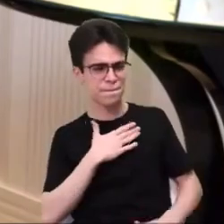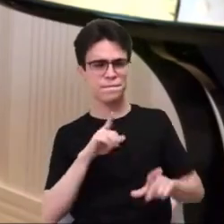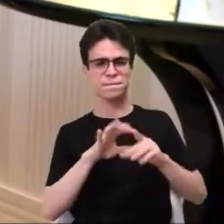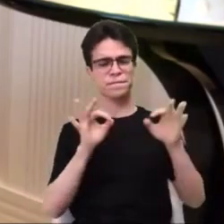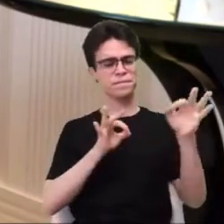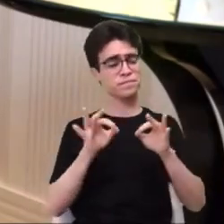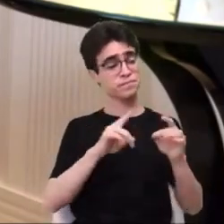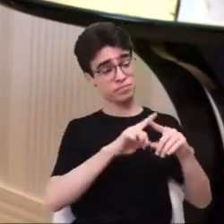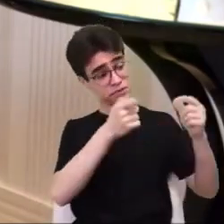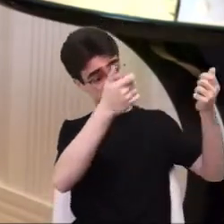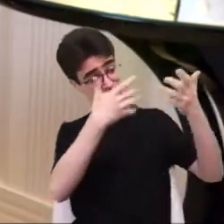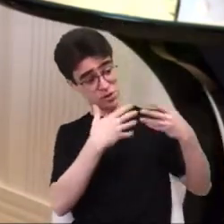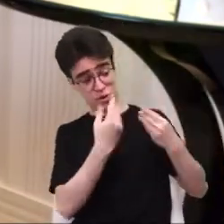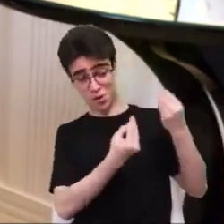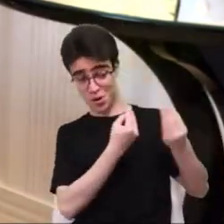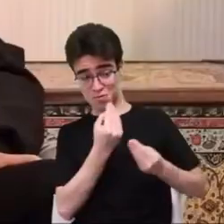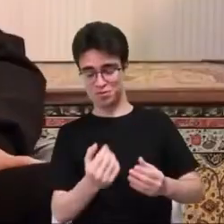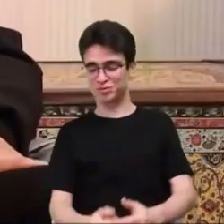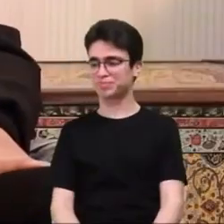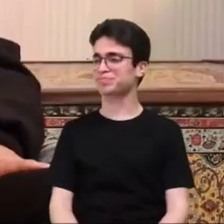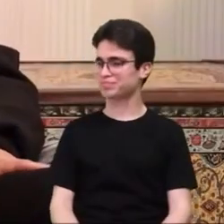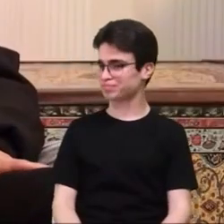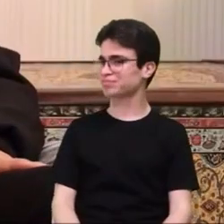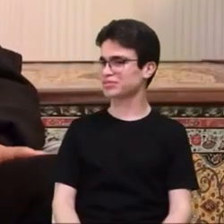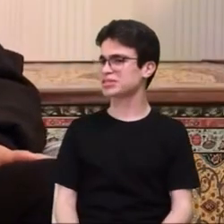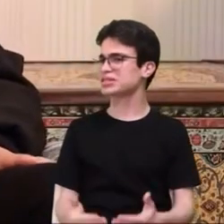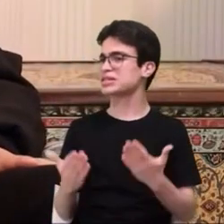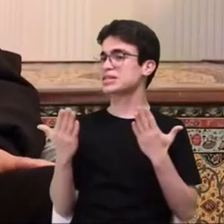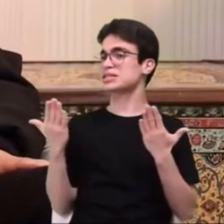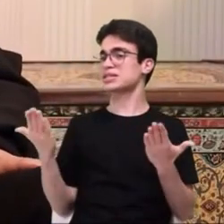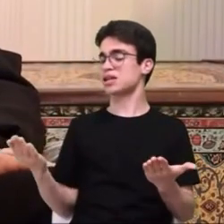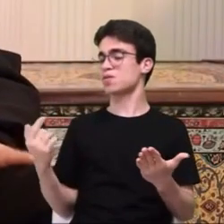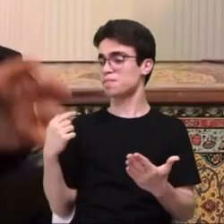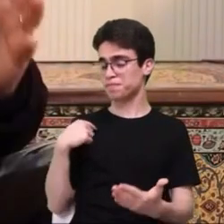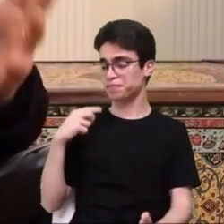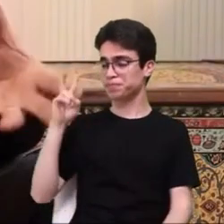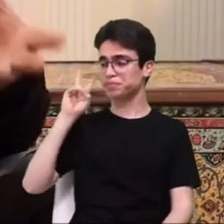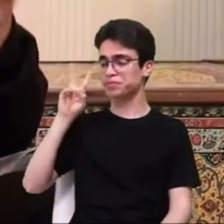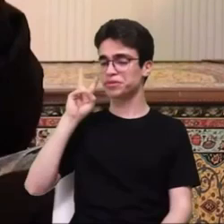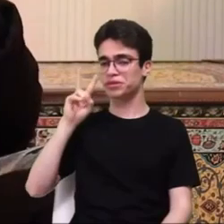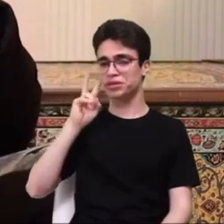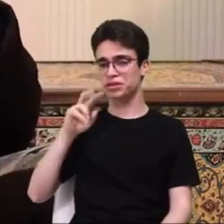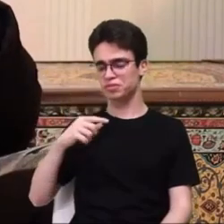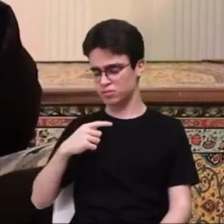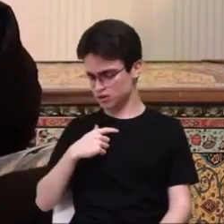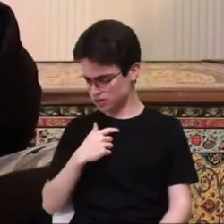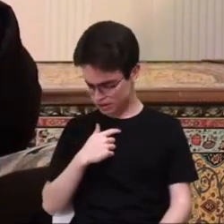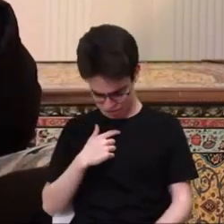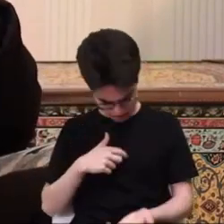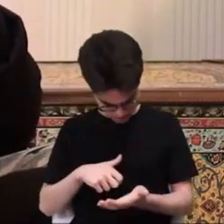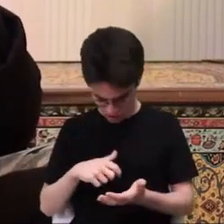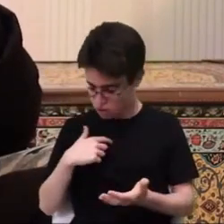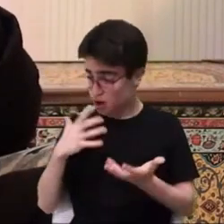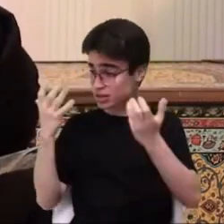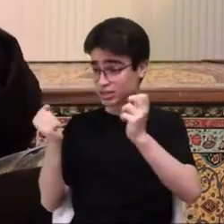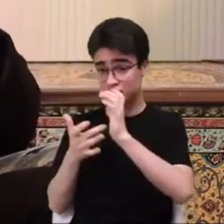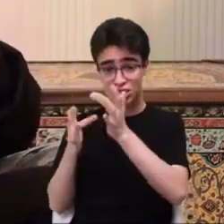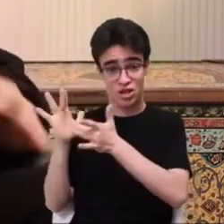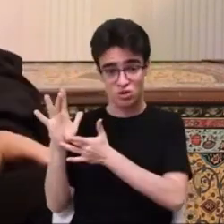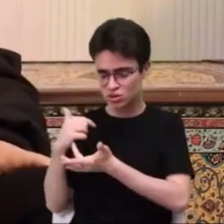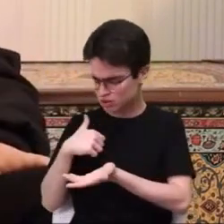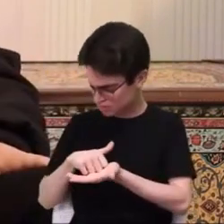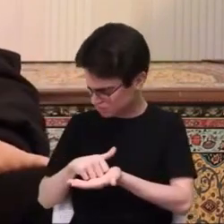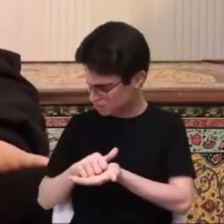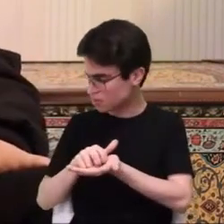planos. Mas conta aí para a gente um pouquinho. Então, sim, tanto que quando eu lembro assim que eu levantei do chão, quando eu aceitei a Cristo como meu